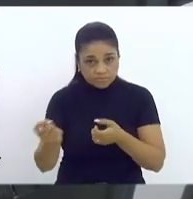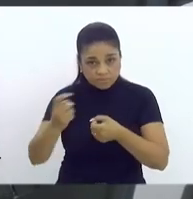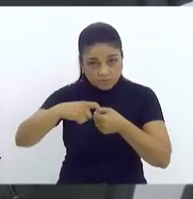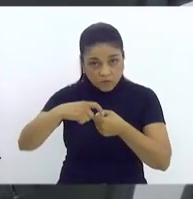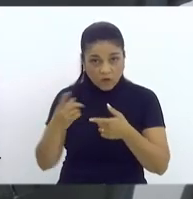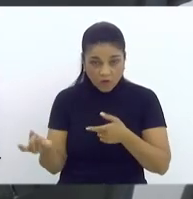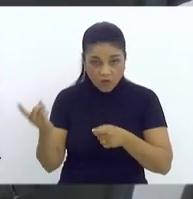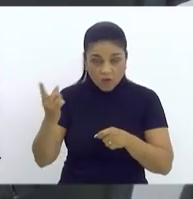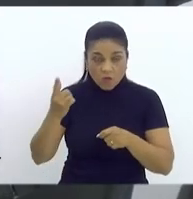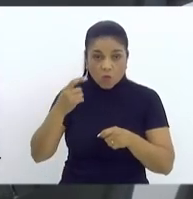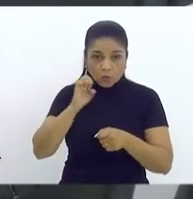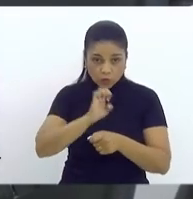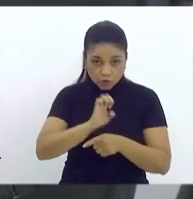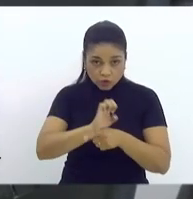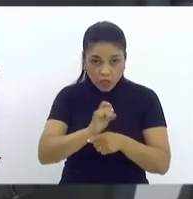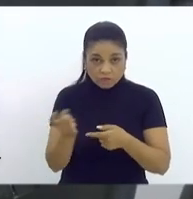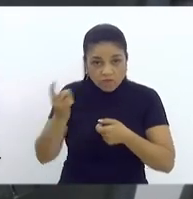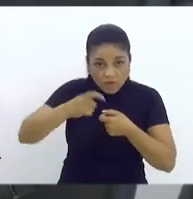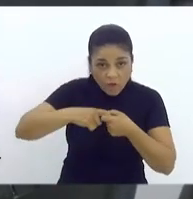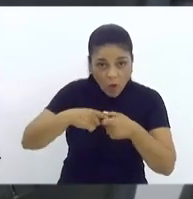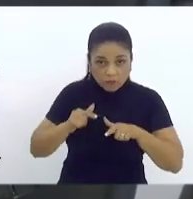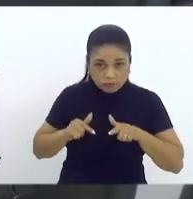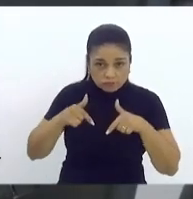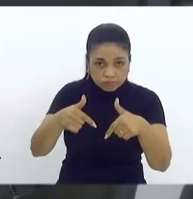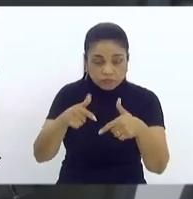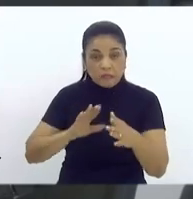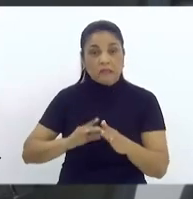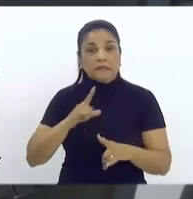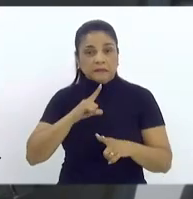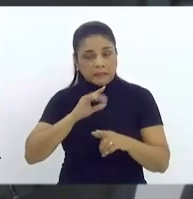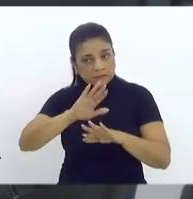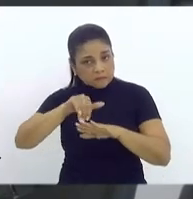operação. Existem serviços realizados para fora do país?